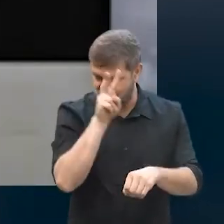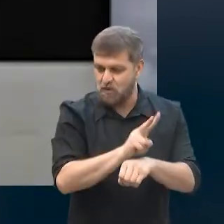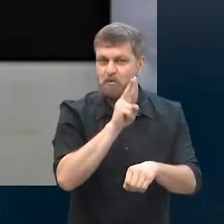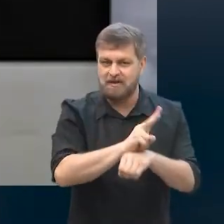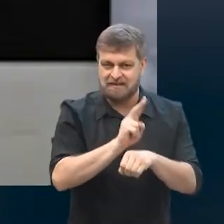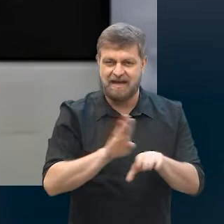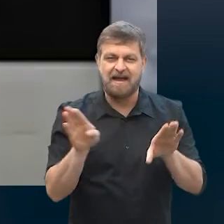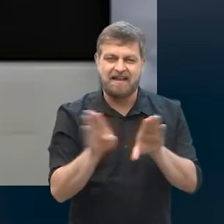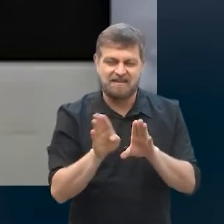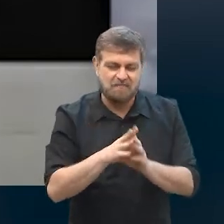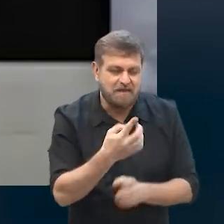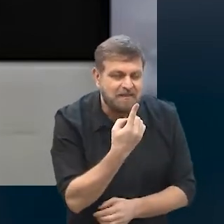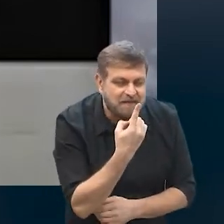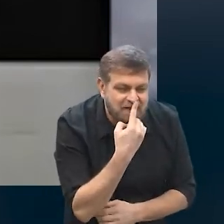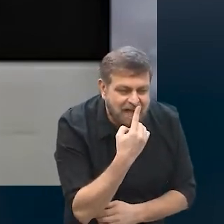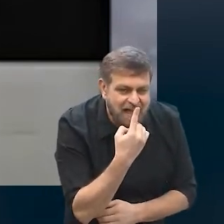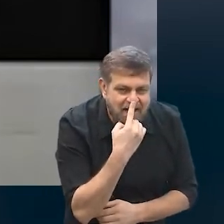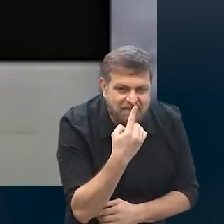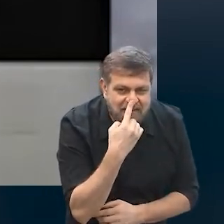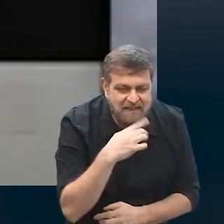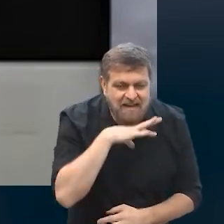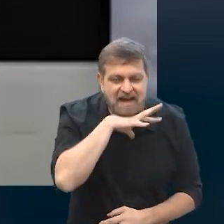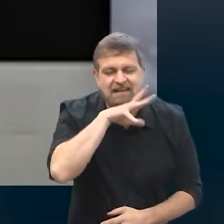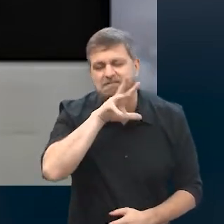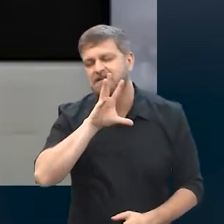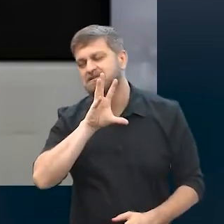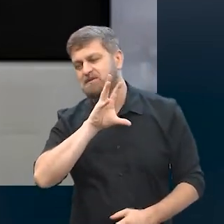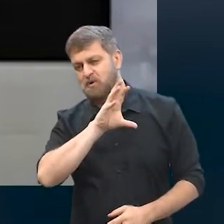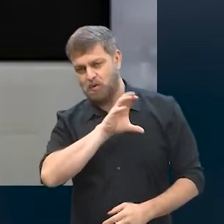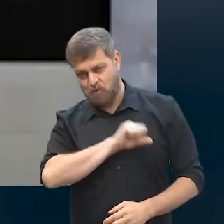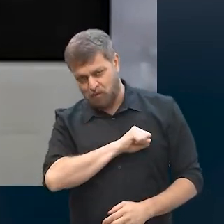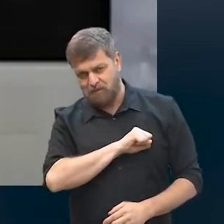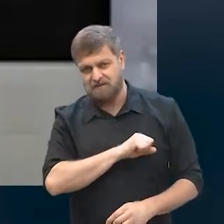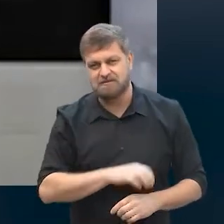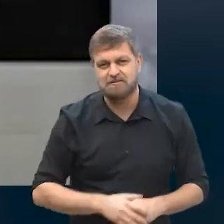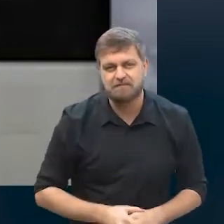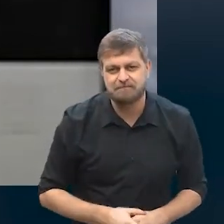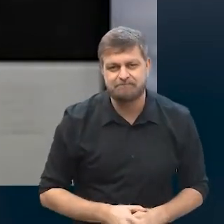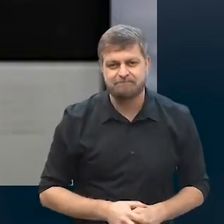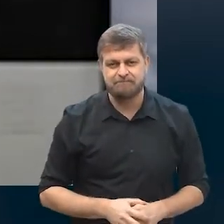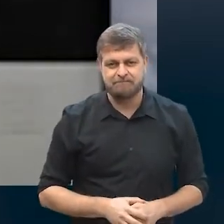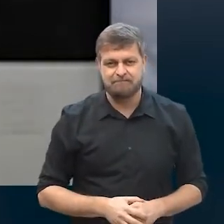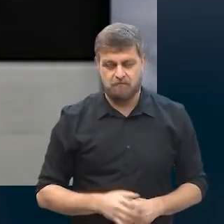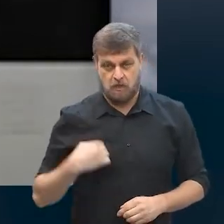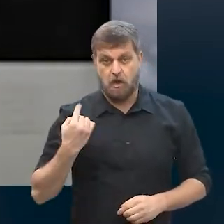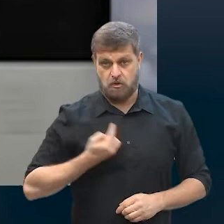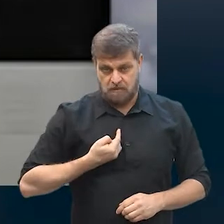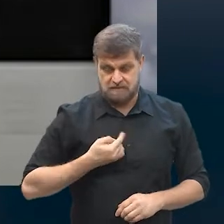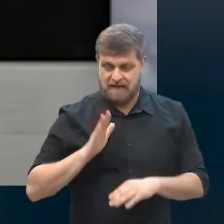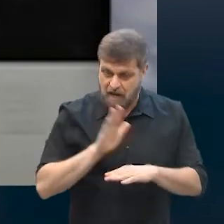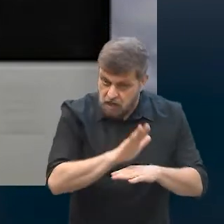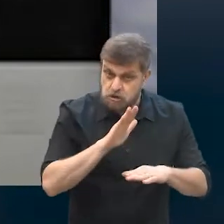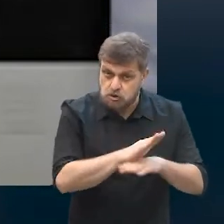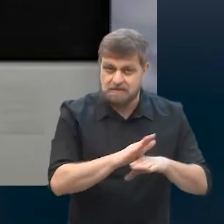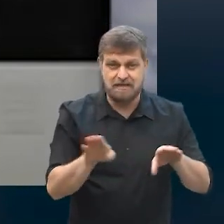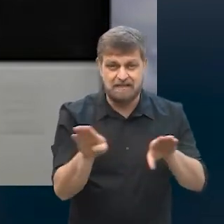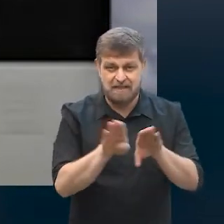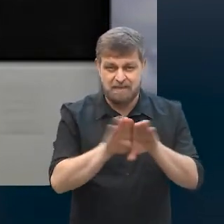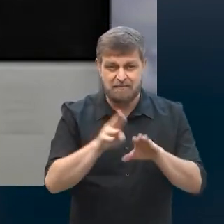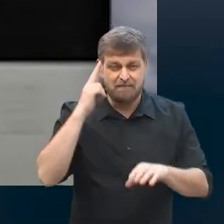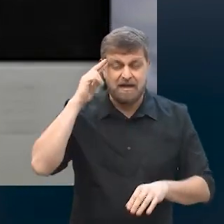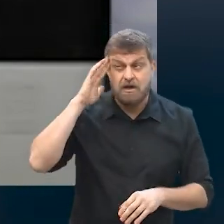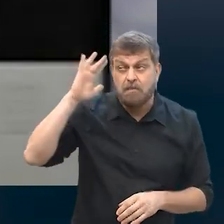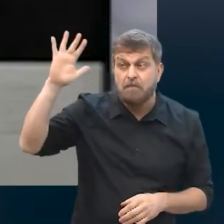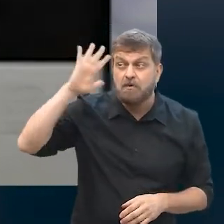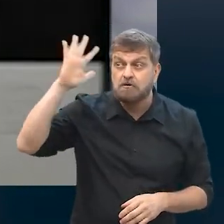uma bandeira que eu gosto muito de animais, assim, proteção dos animais, então a gente também ajuda, mas assim, o sonho da